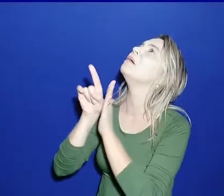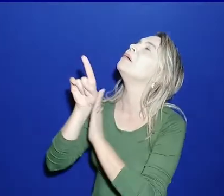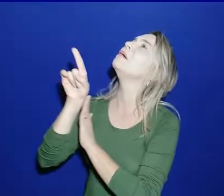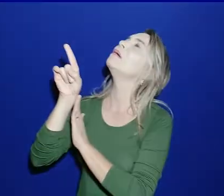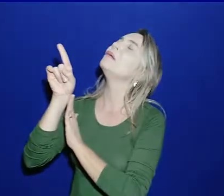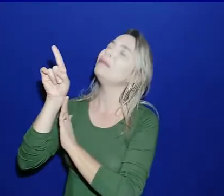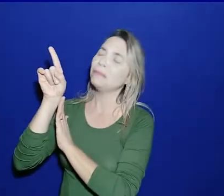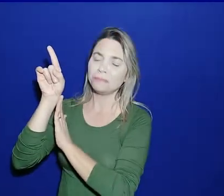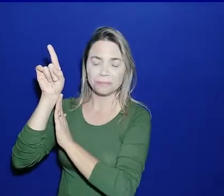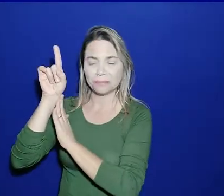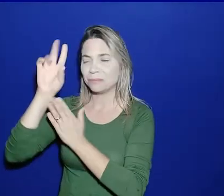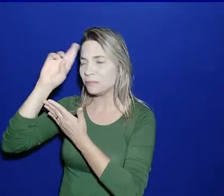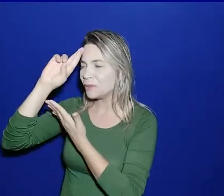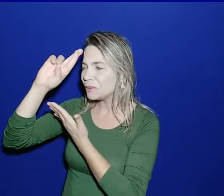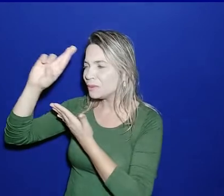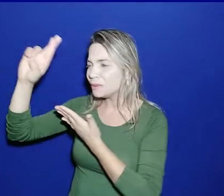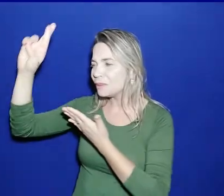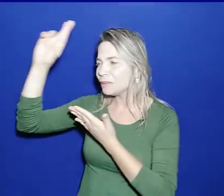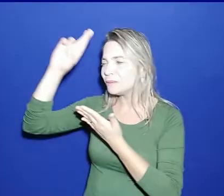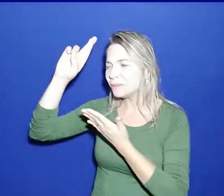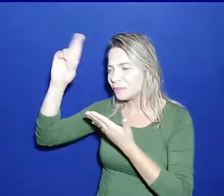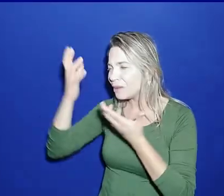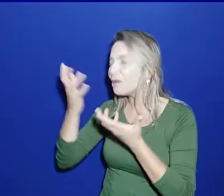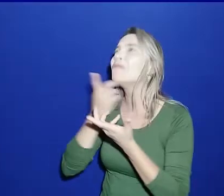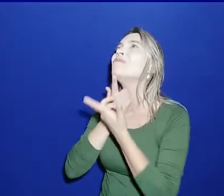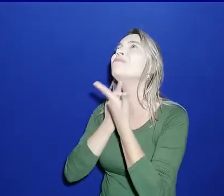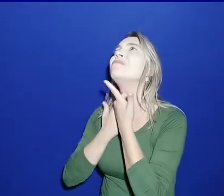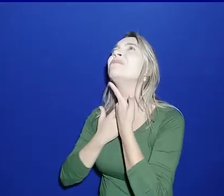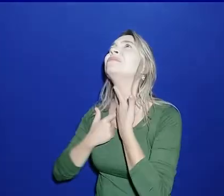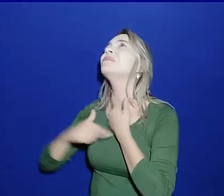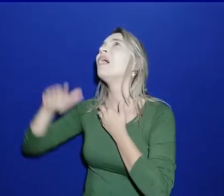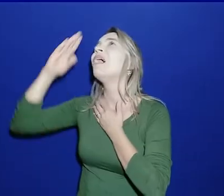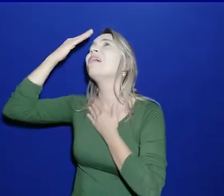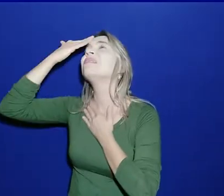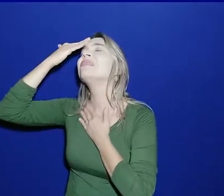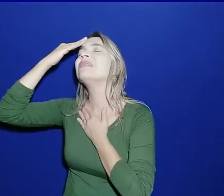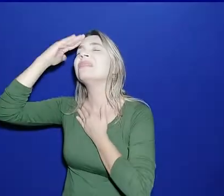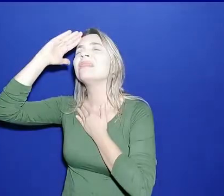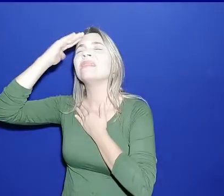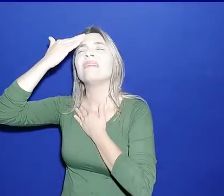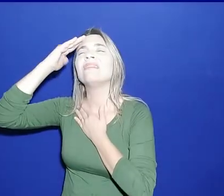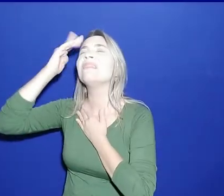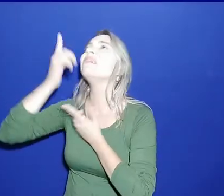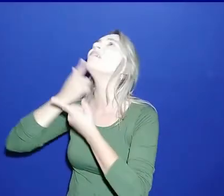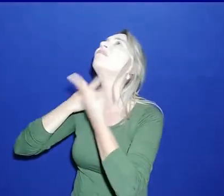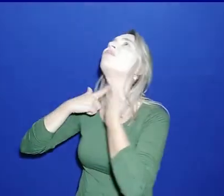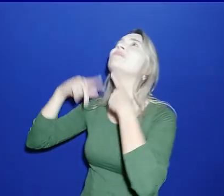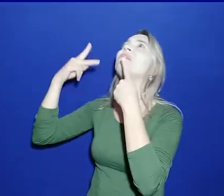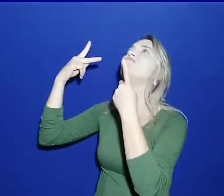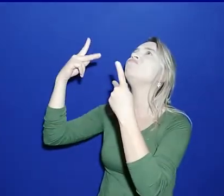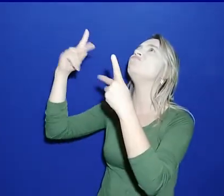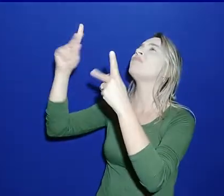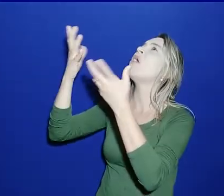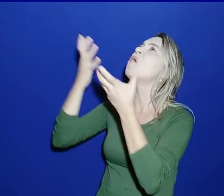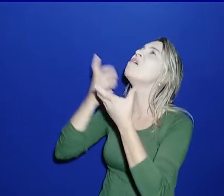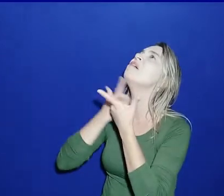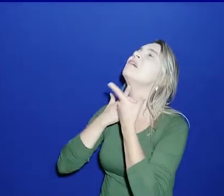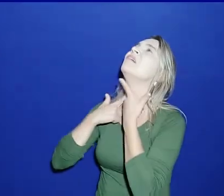Pai, Senhor, eu quero entender o plano